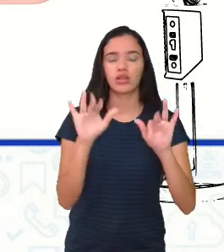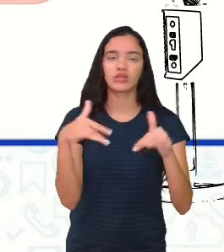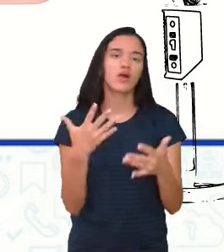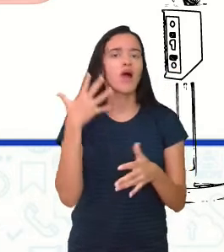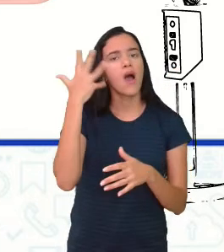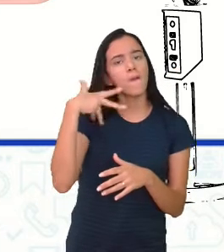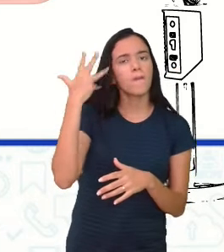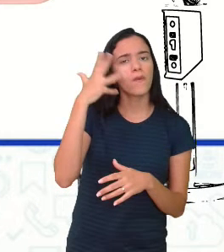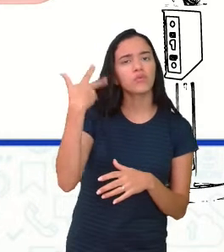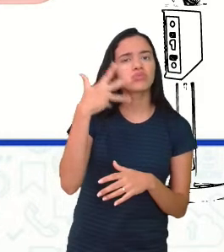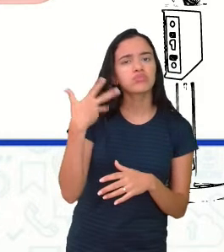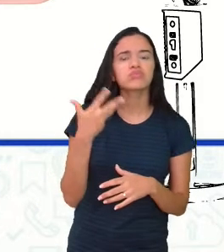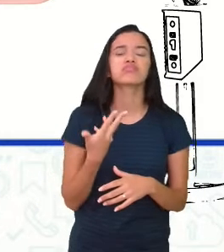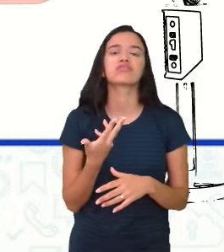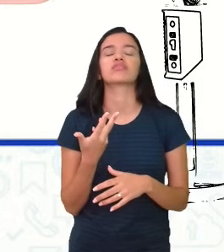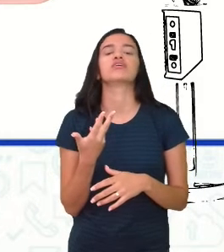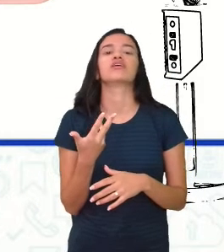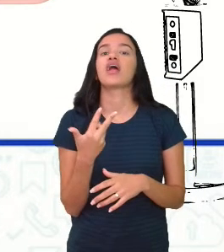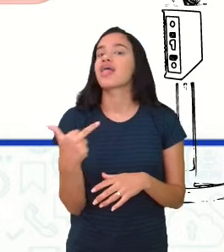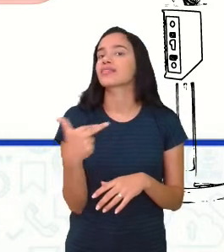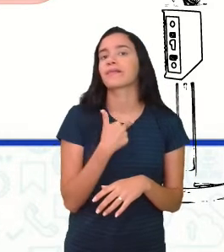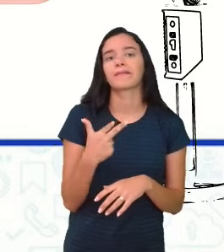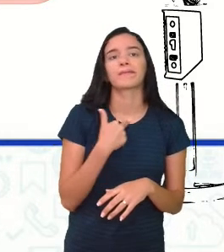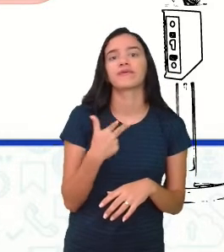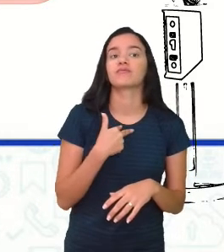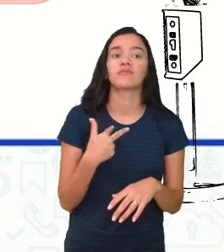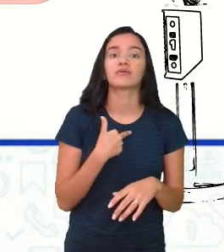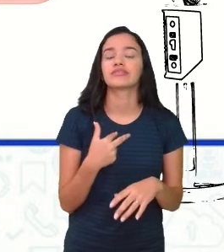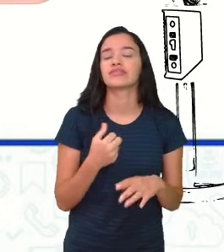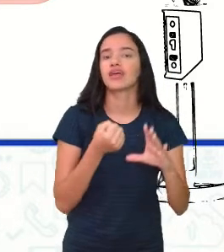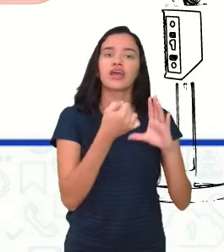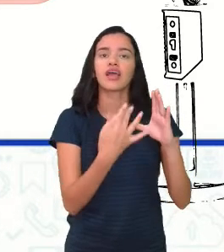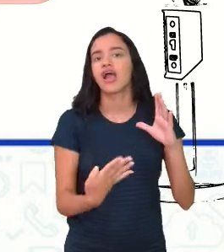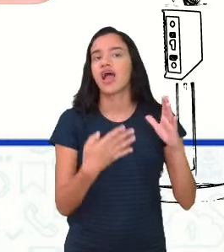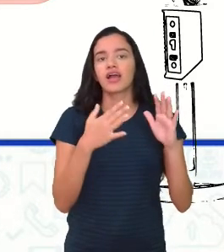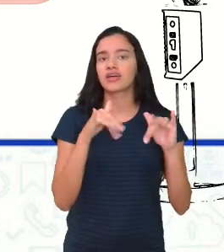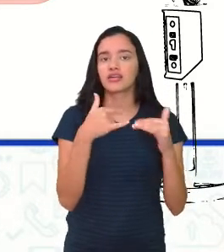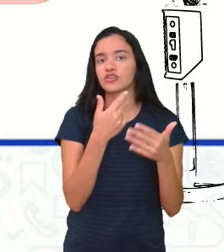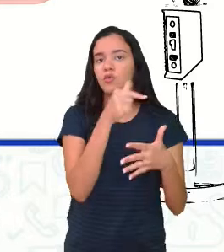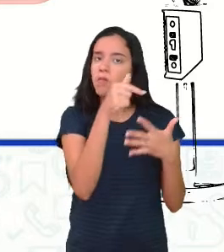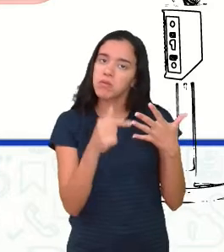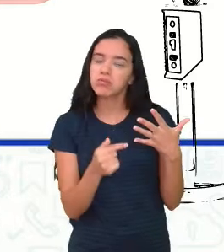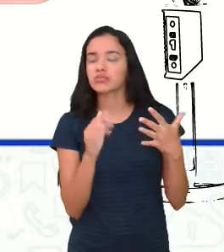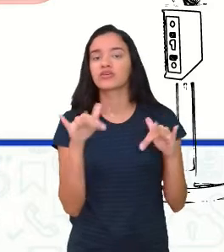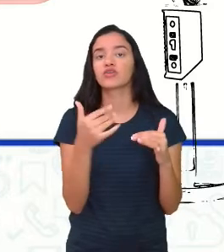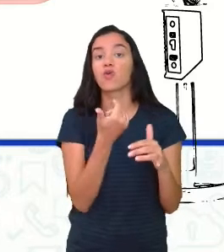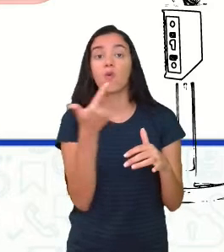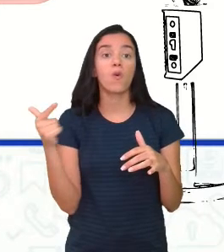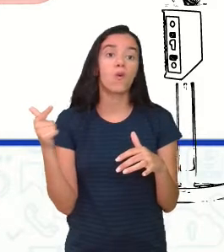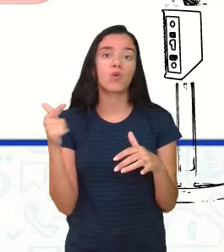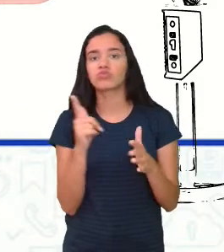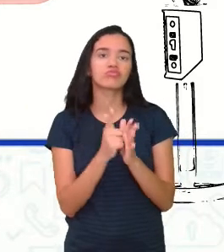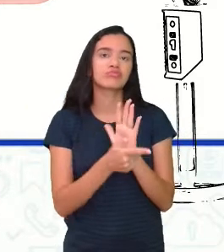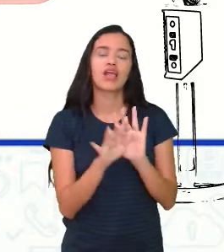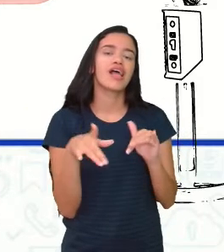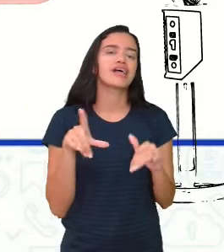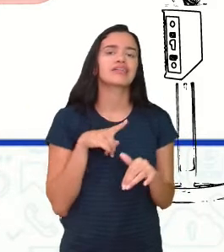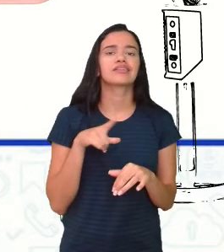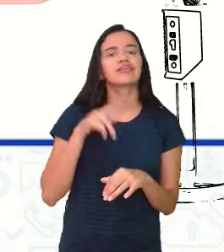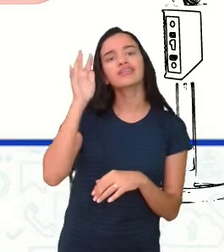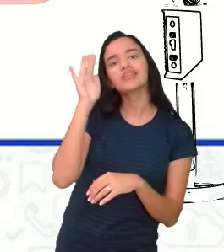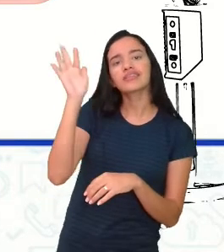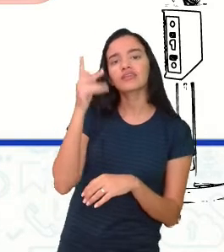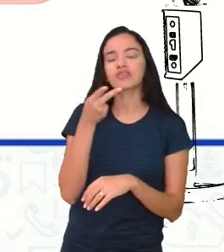a música que não pode ser classificada em qualquer outro gênero. Então, existem teóricos, né, que dizem,